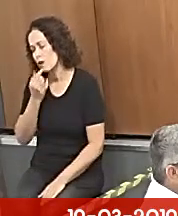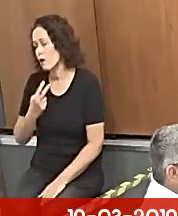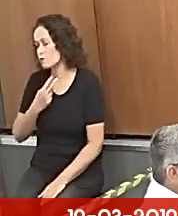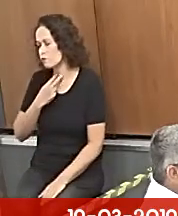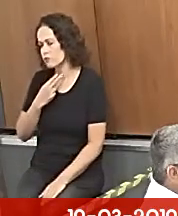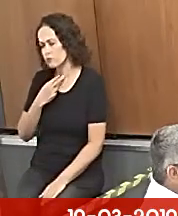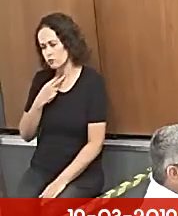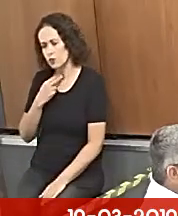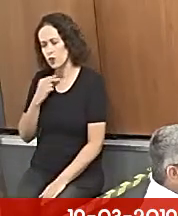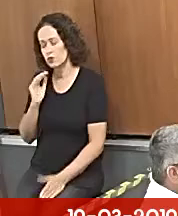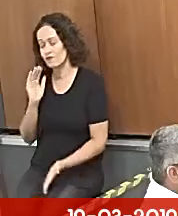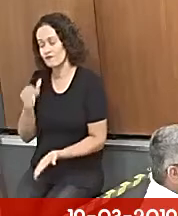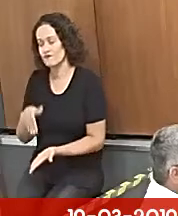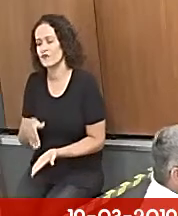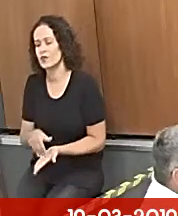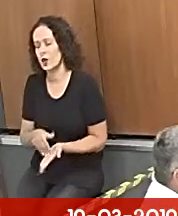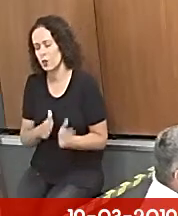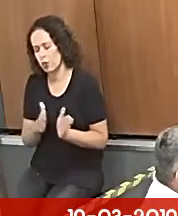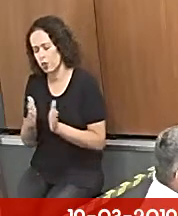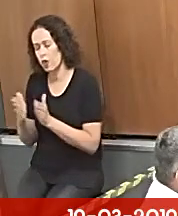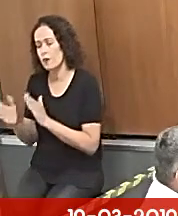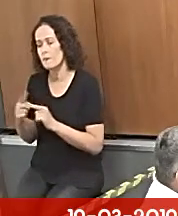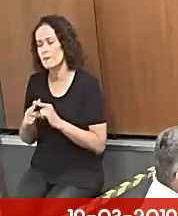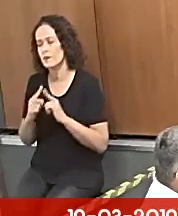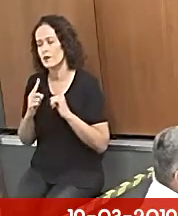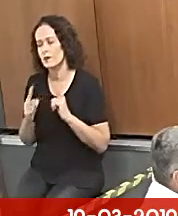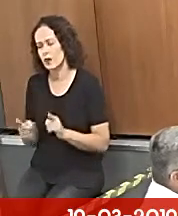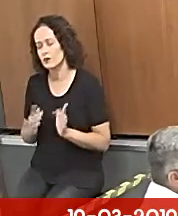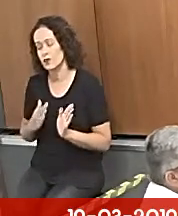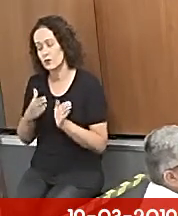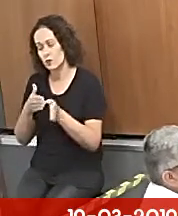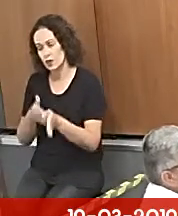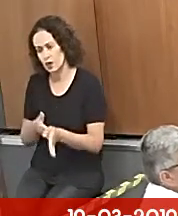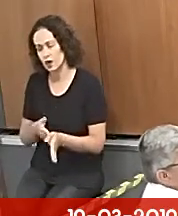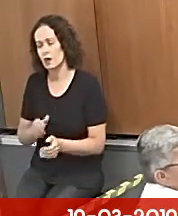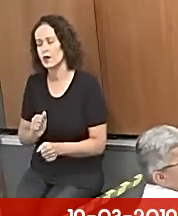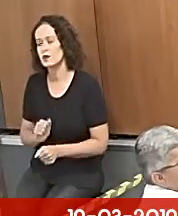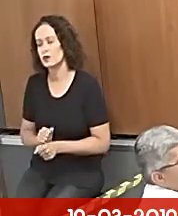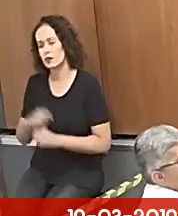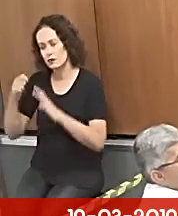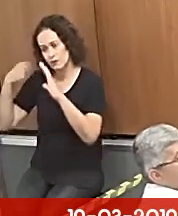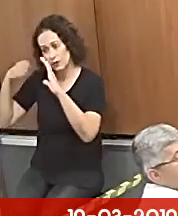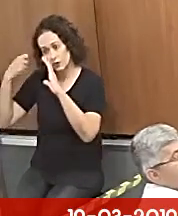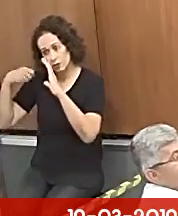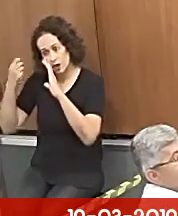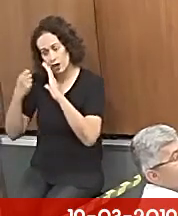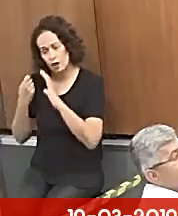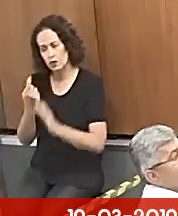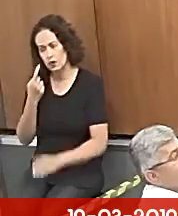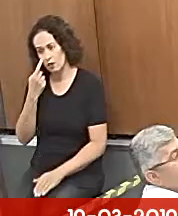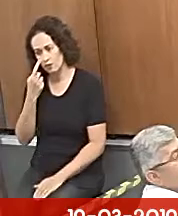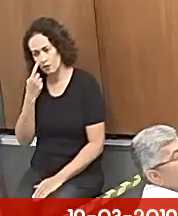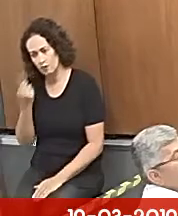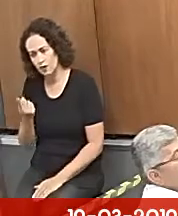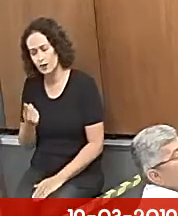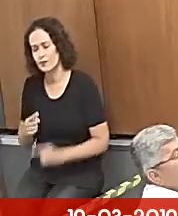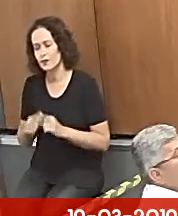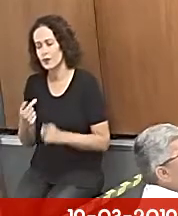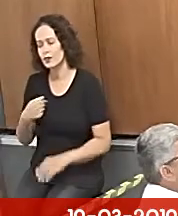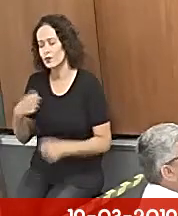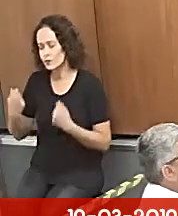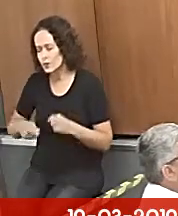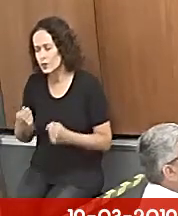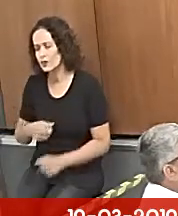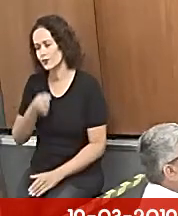ouvir todas as demandas mas vou acompanhar depois nas filmagens toque porque realmente eu tenho que dar essa entrevista uma